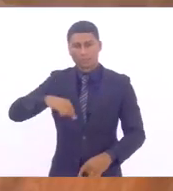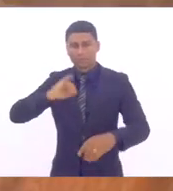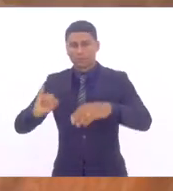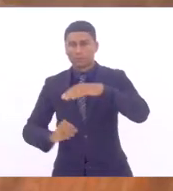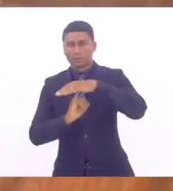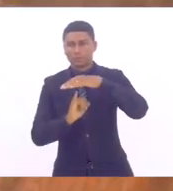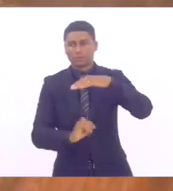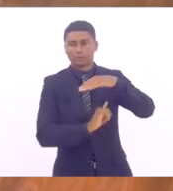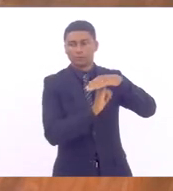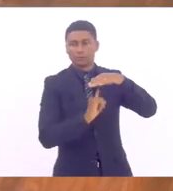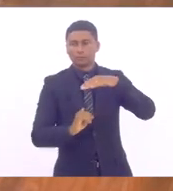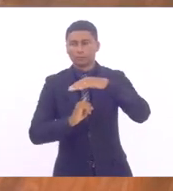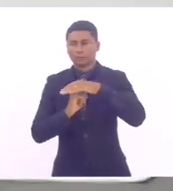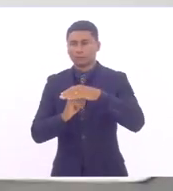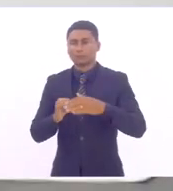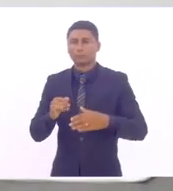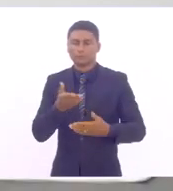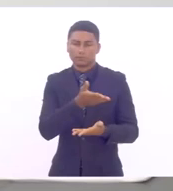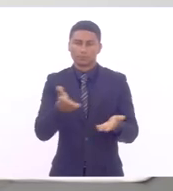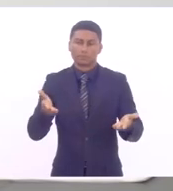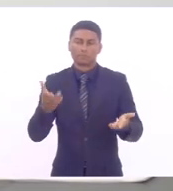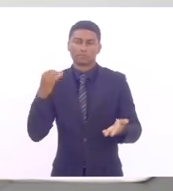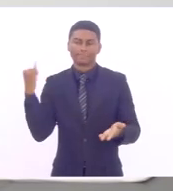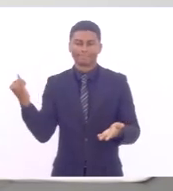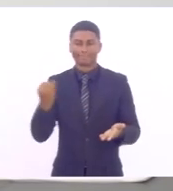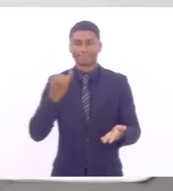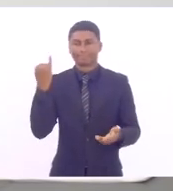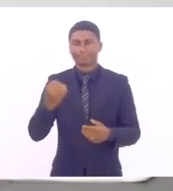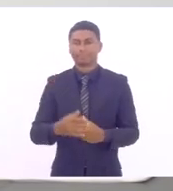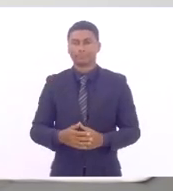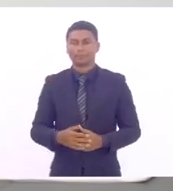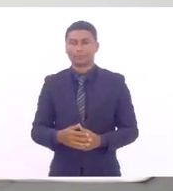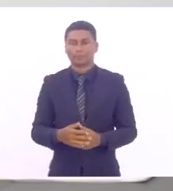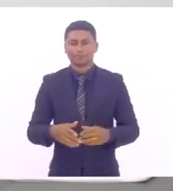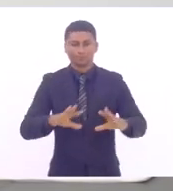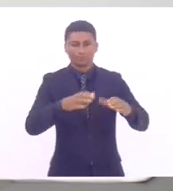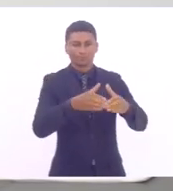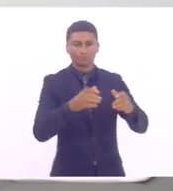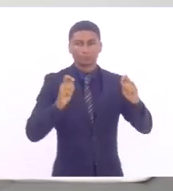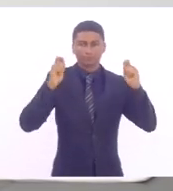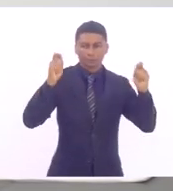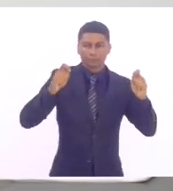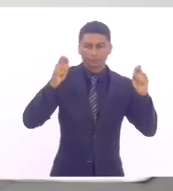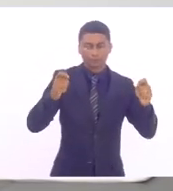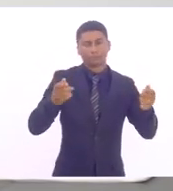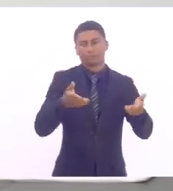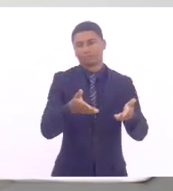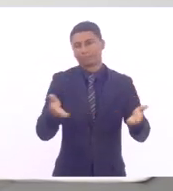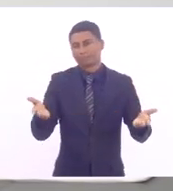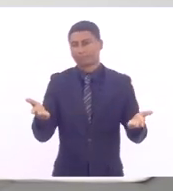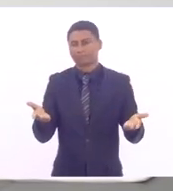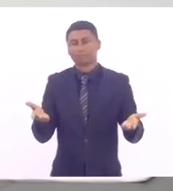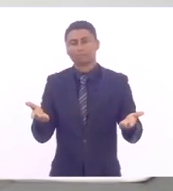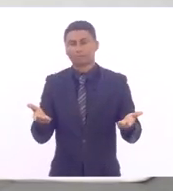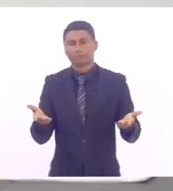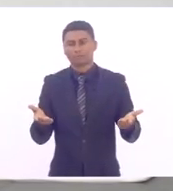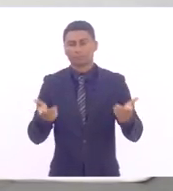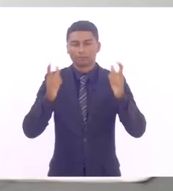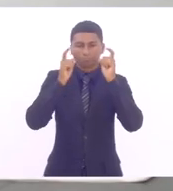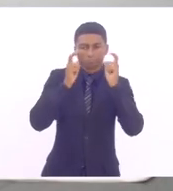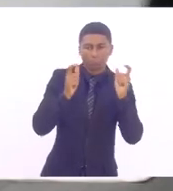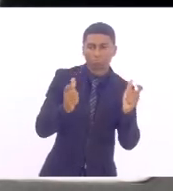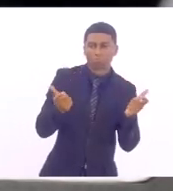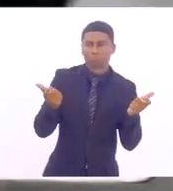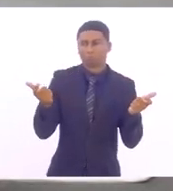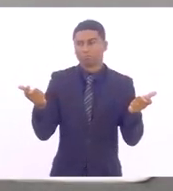arranjo, compreende a natureza das torcidas organizadas e os seus interesses, compreende, né,